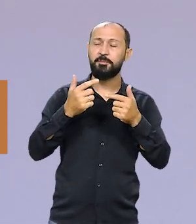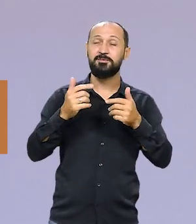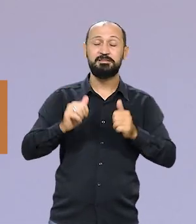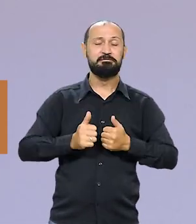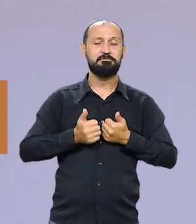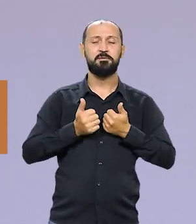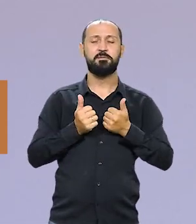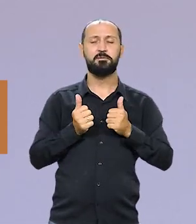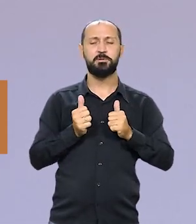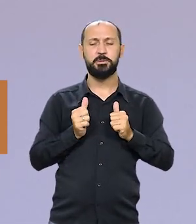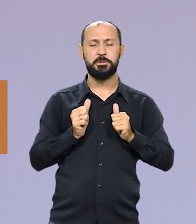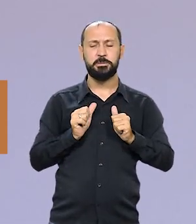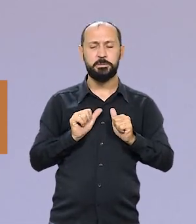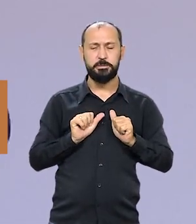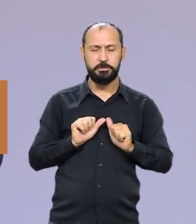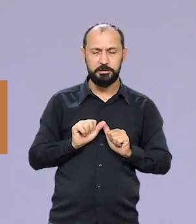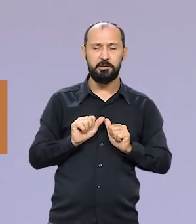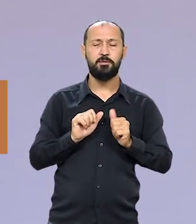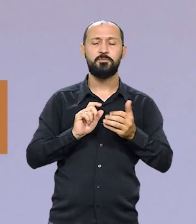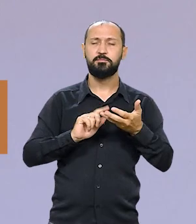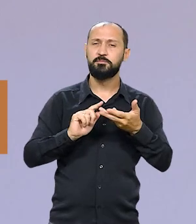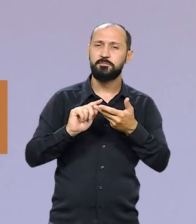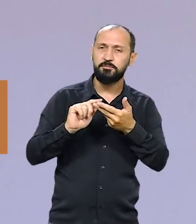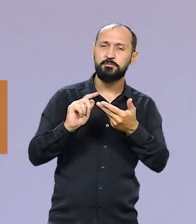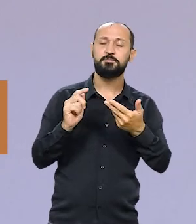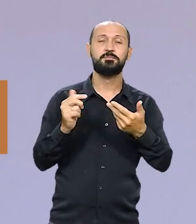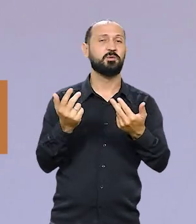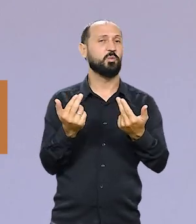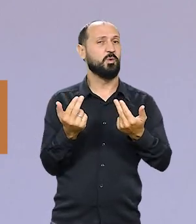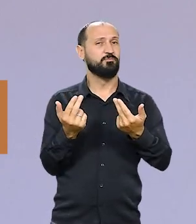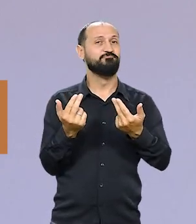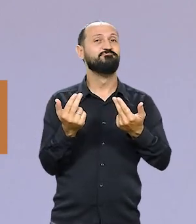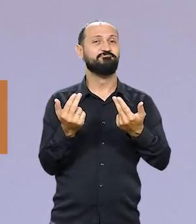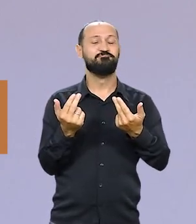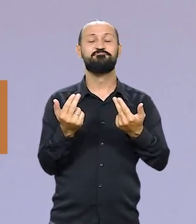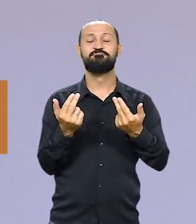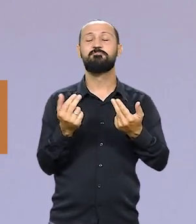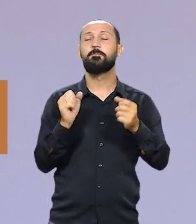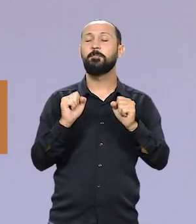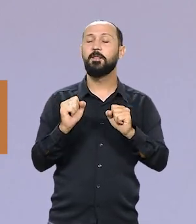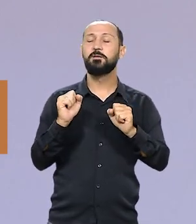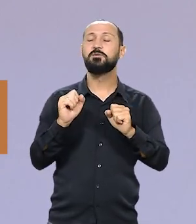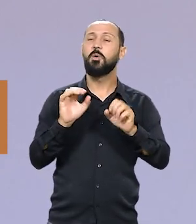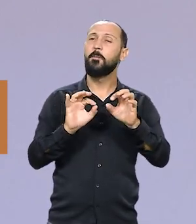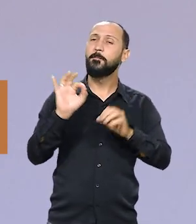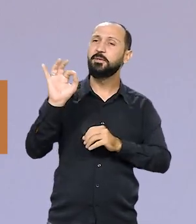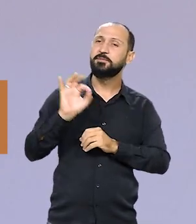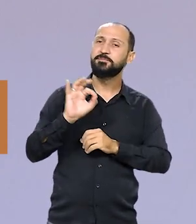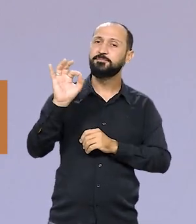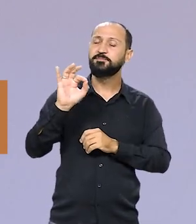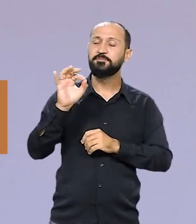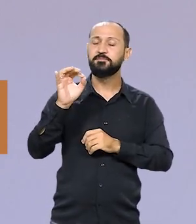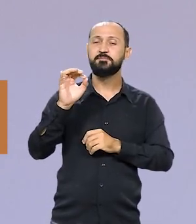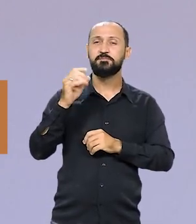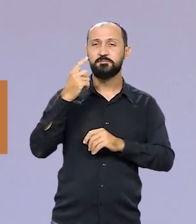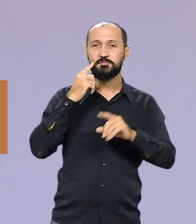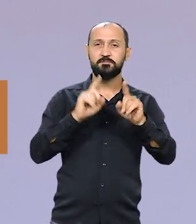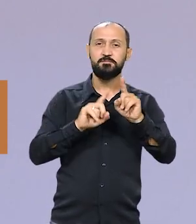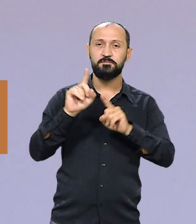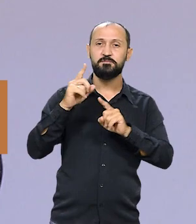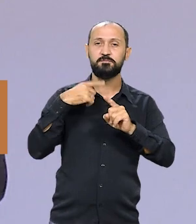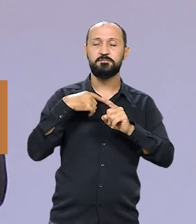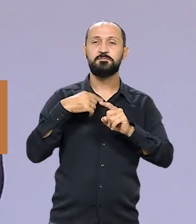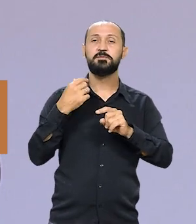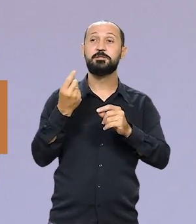de autoestima, uma série de outros elementos, assim, a probabilidade também de ficar